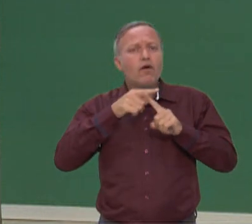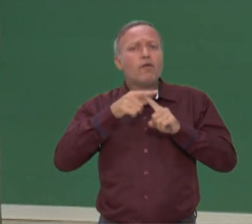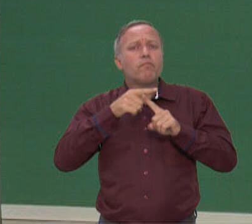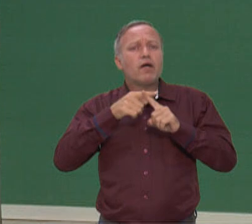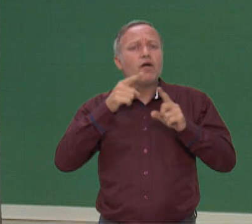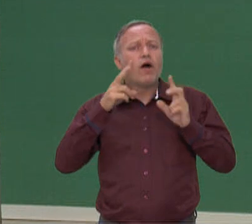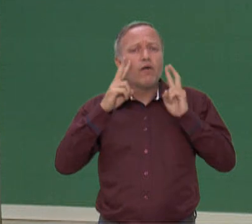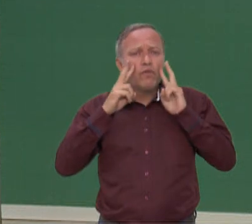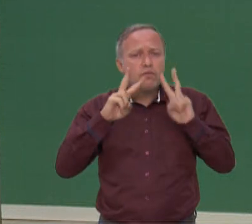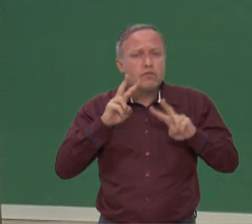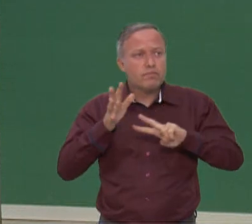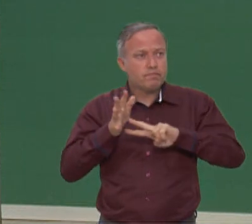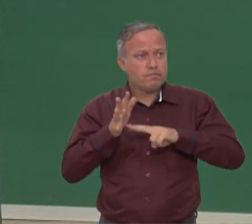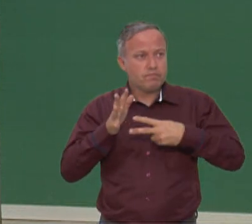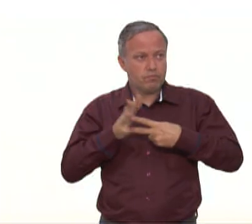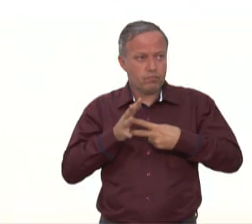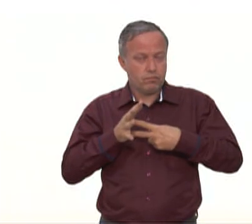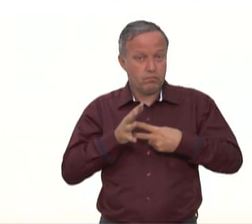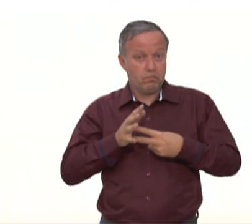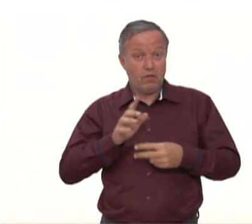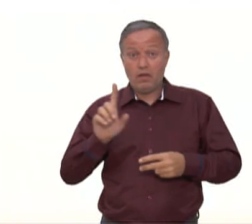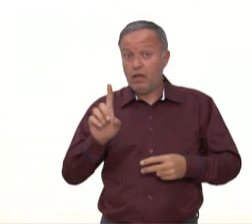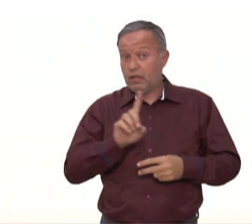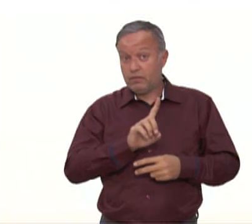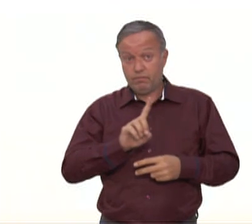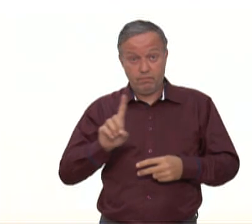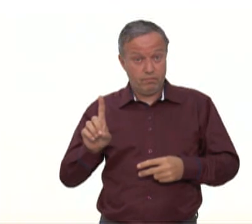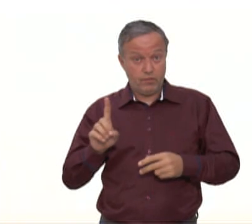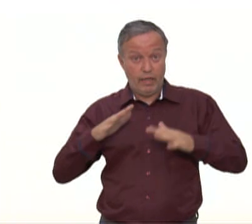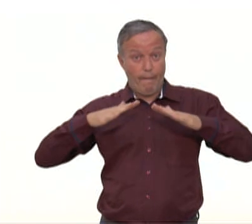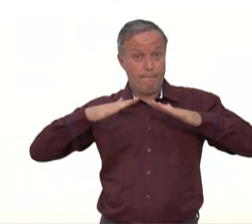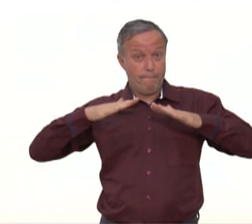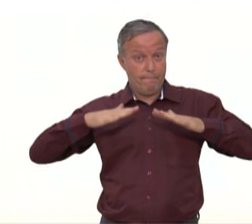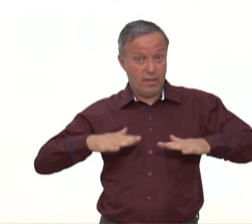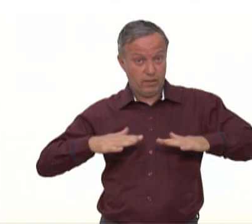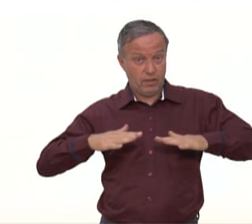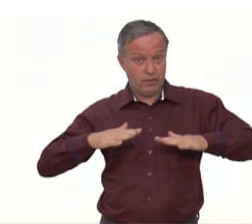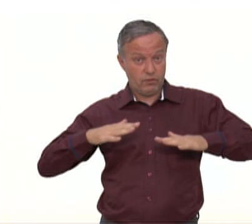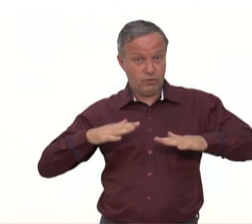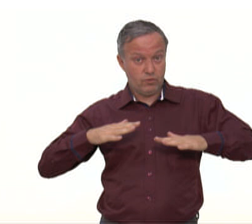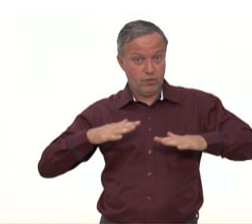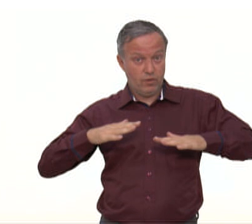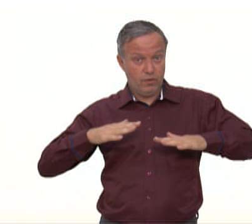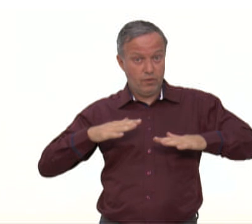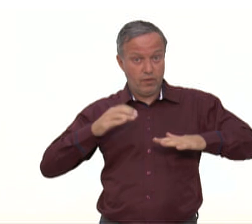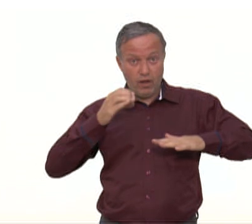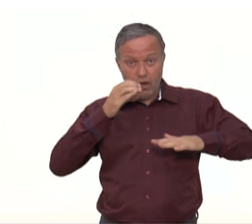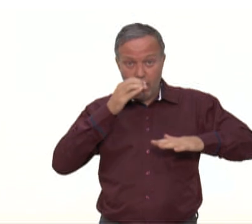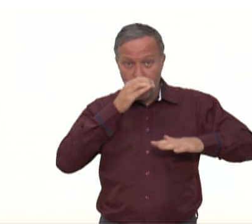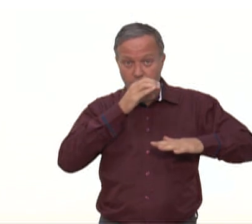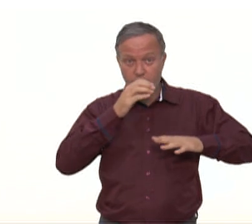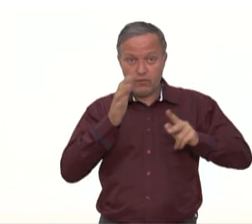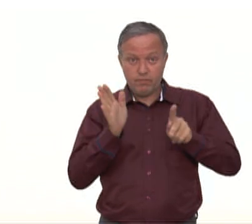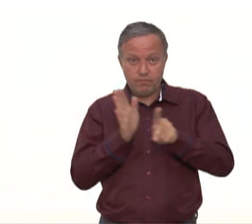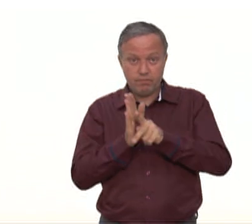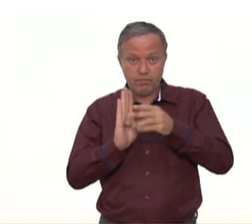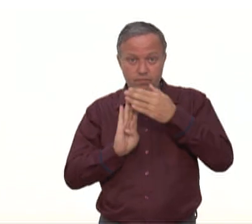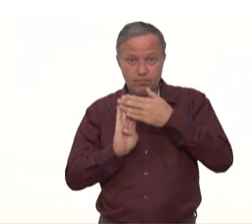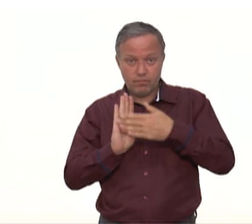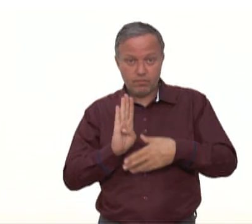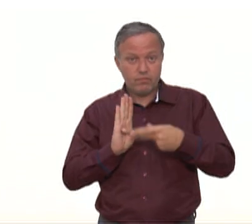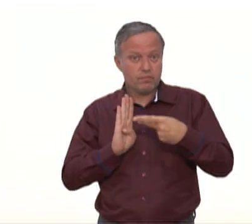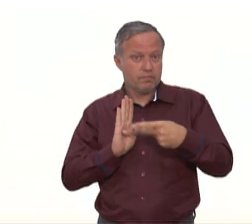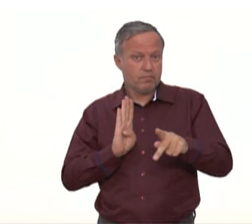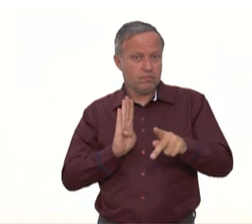aqui no slide para vocês diz que não, na verdade ele vai manter a temperatura do corpo que tem ali em seu interior. Então assim,